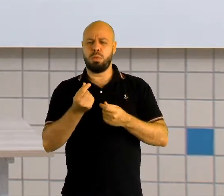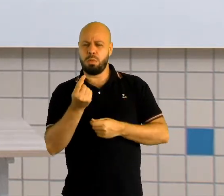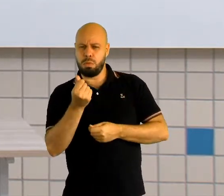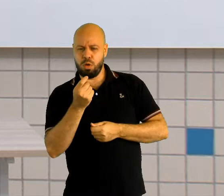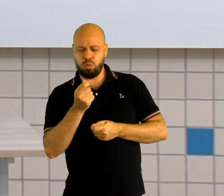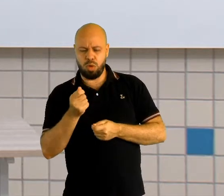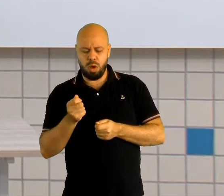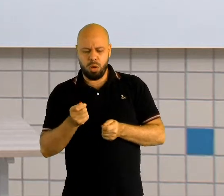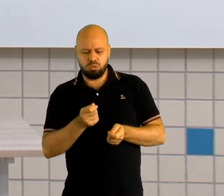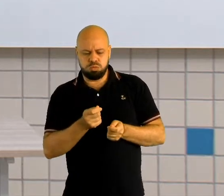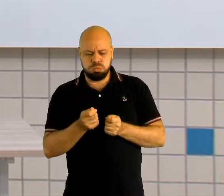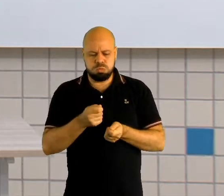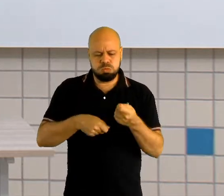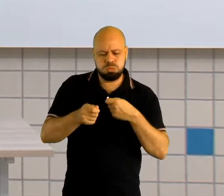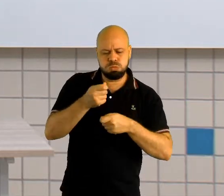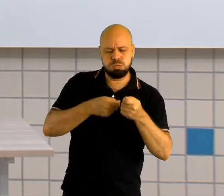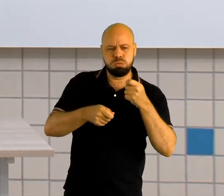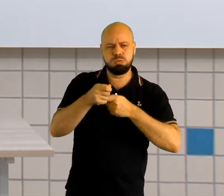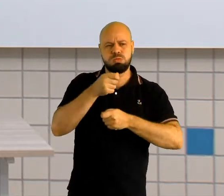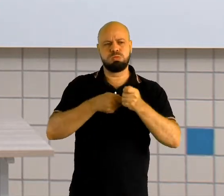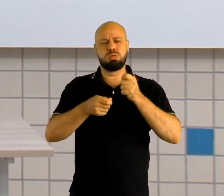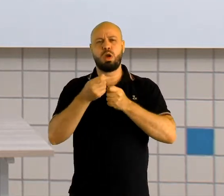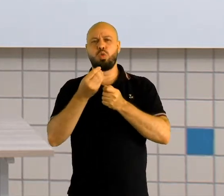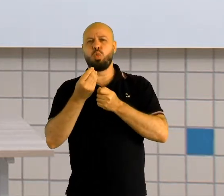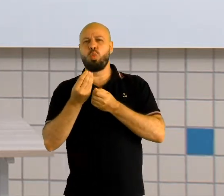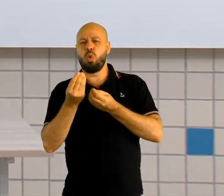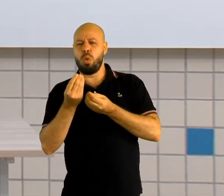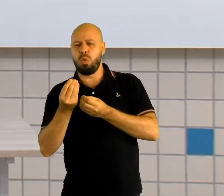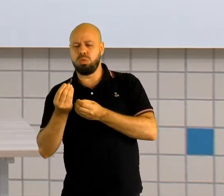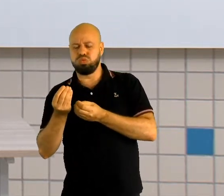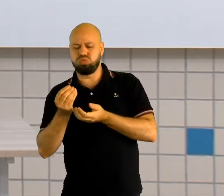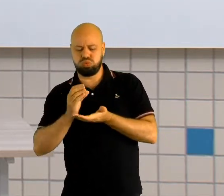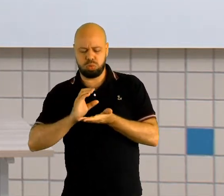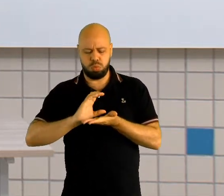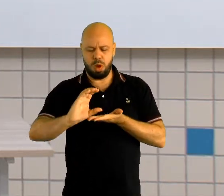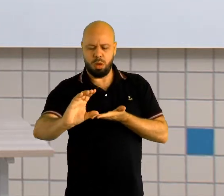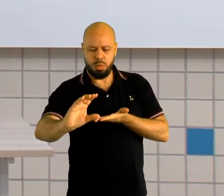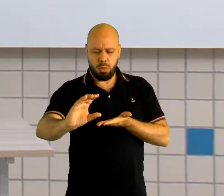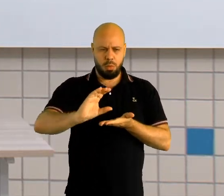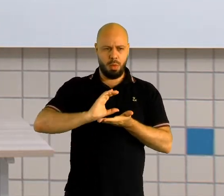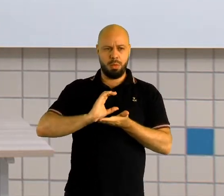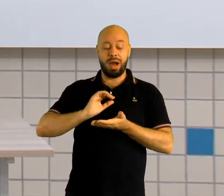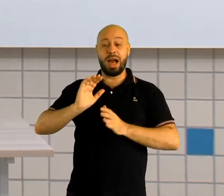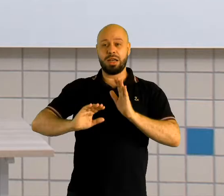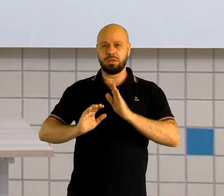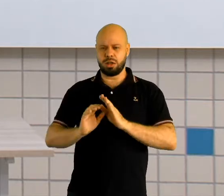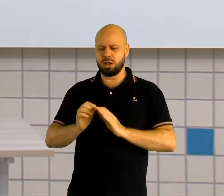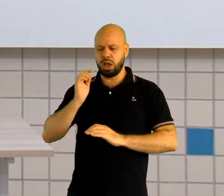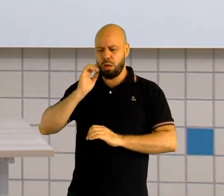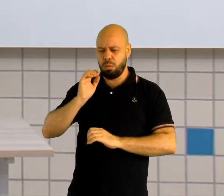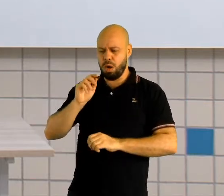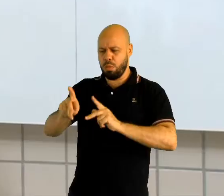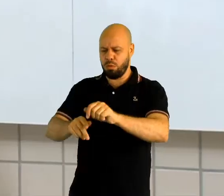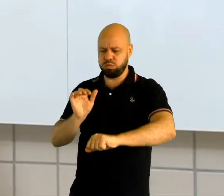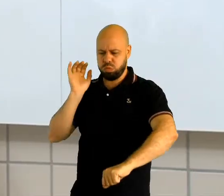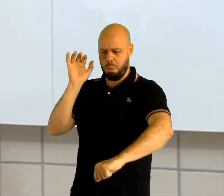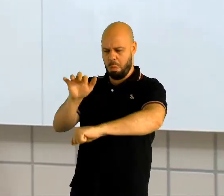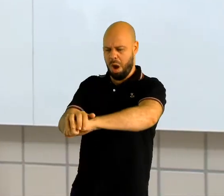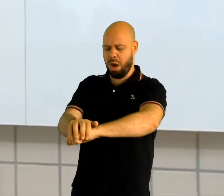econômico e a transferência das riquezas, bens dos povos dominados. Ou seja,